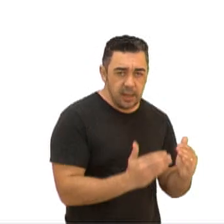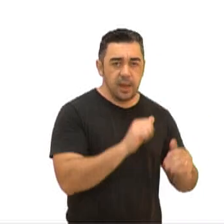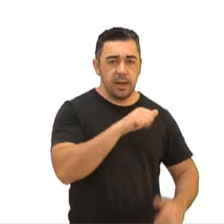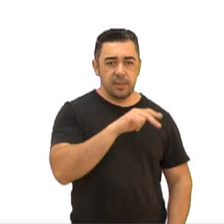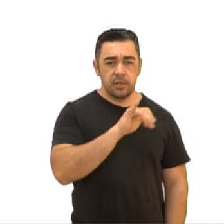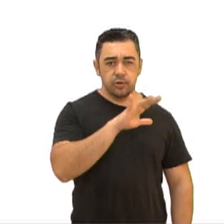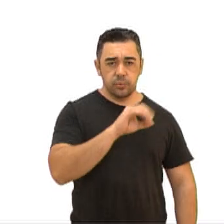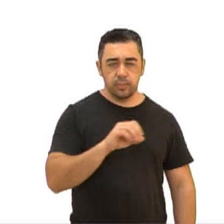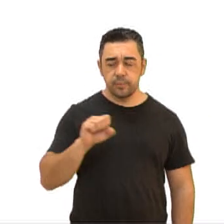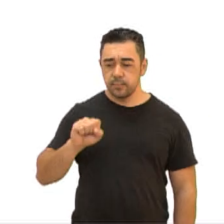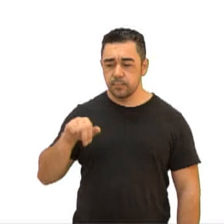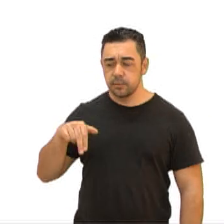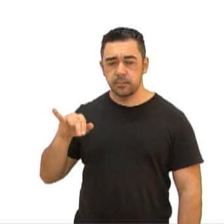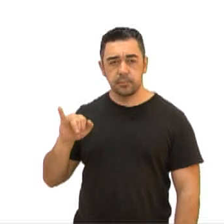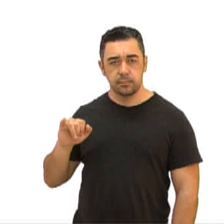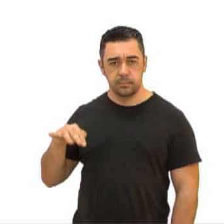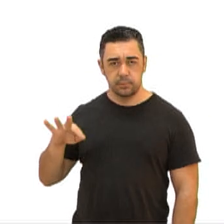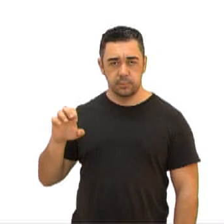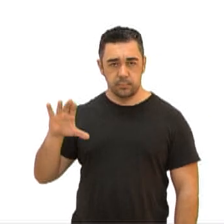passando os quadros.